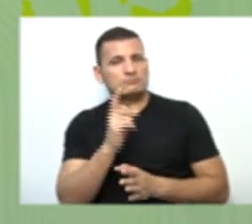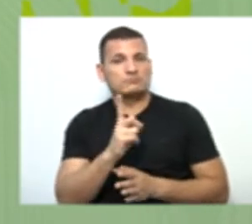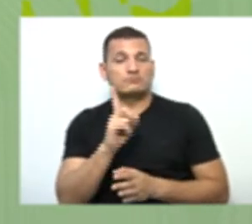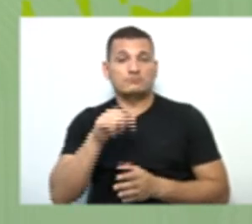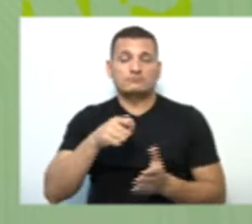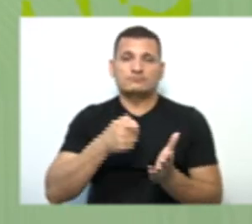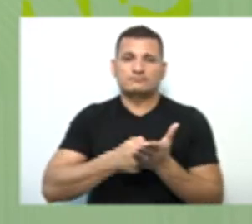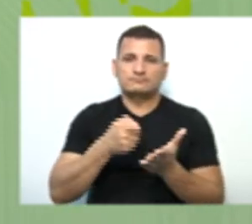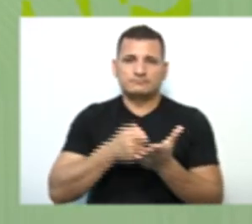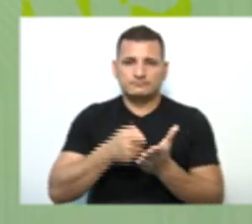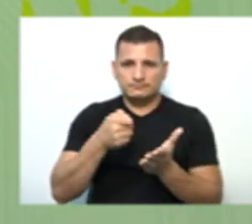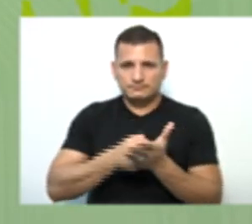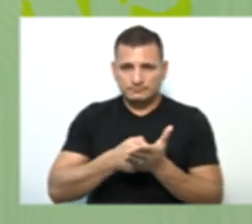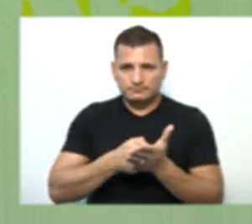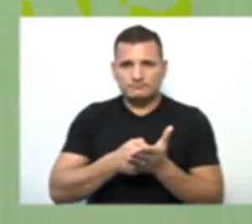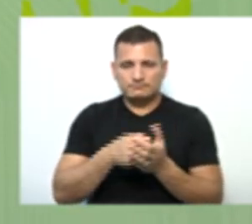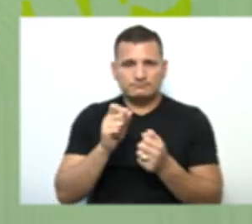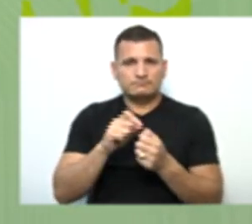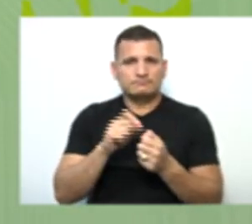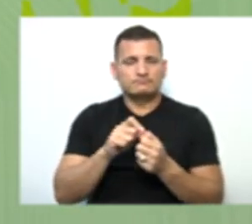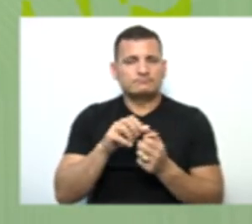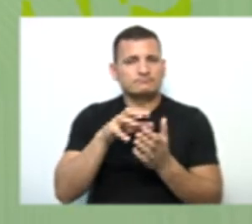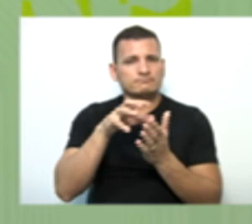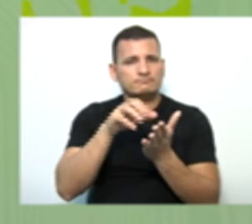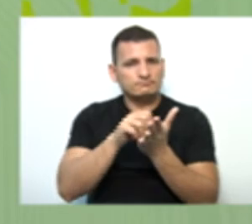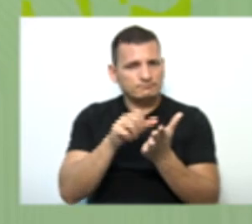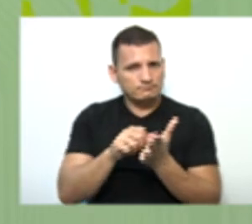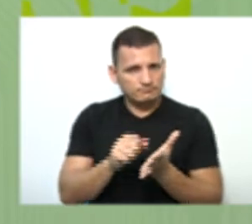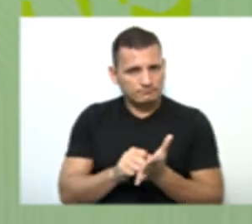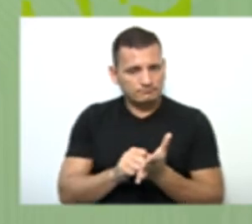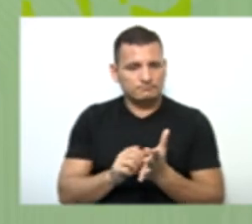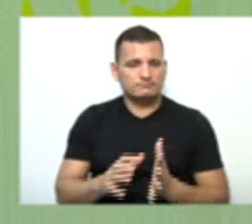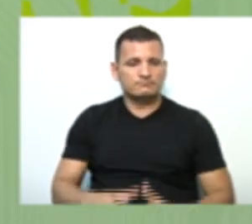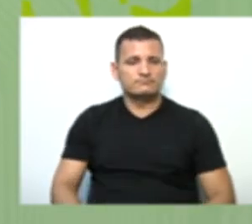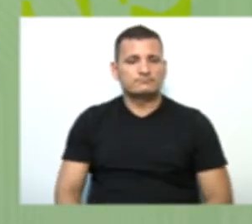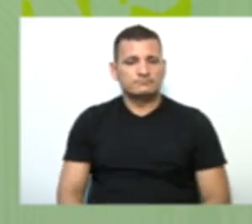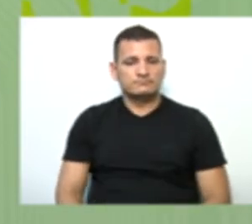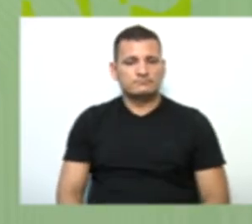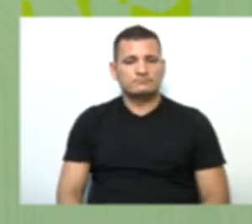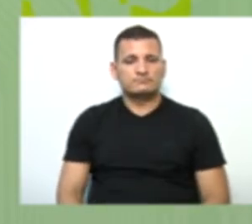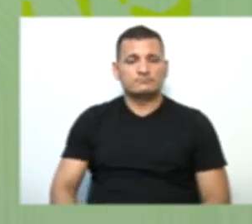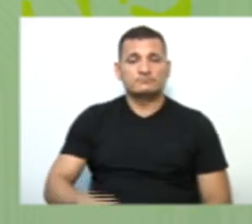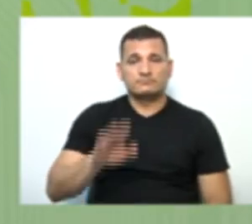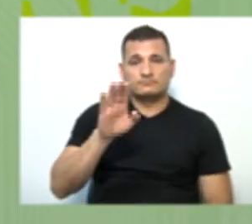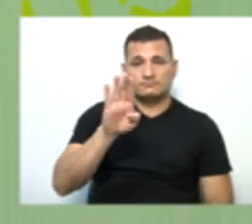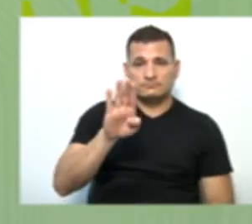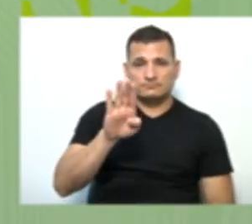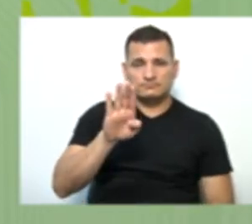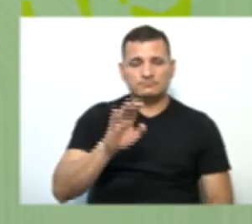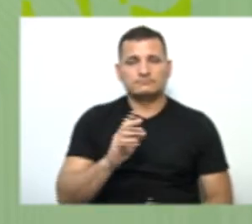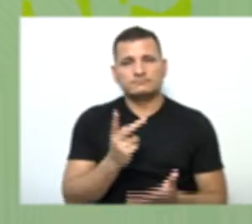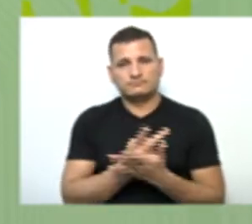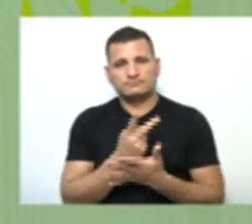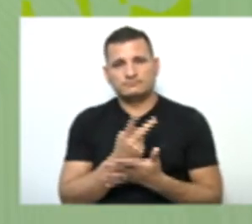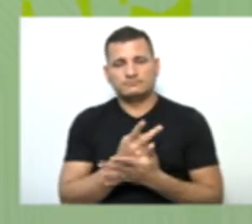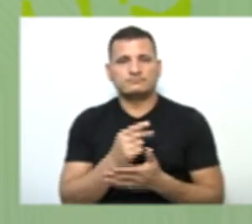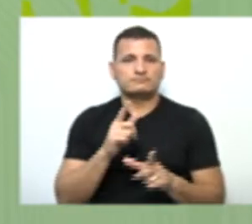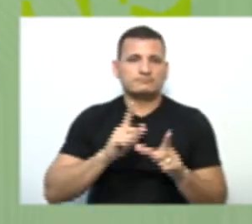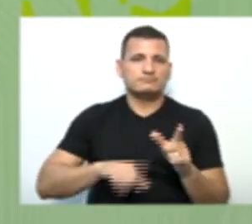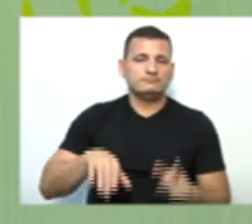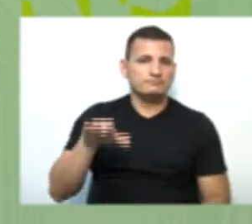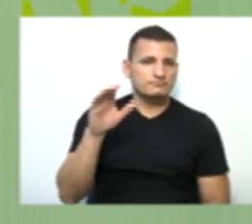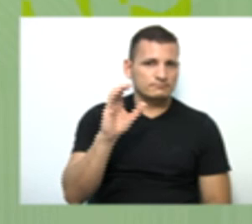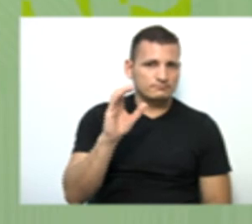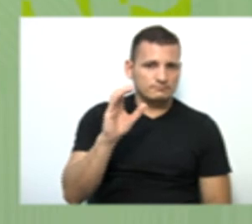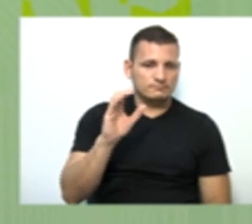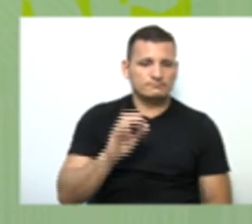obrigatório ocorrer a escrituração. Então, essa aqui está errada, a letra B. A letra C,